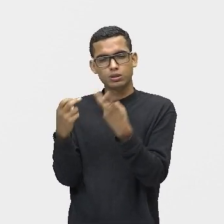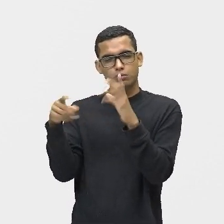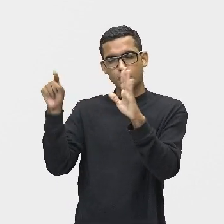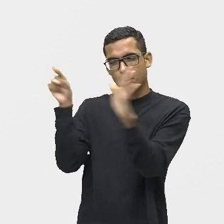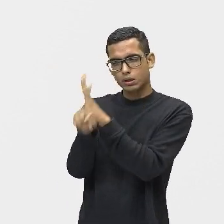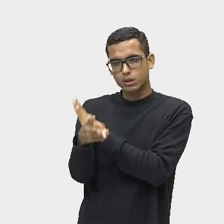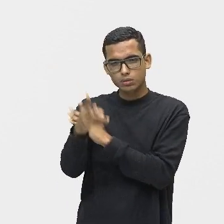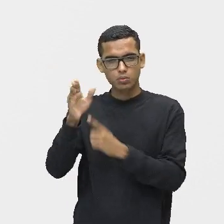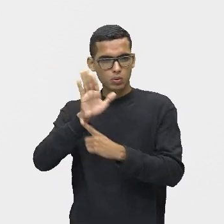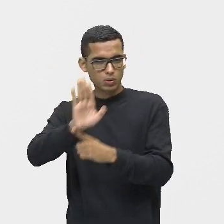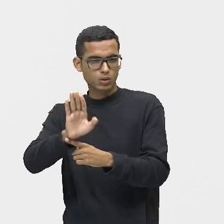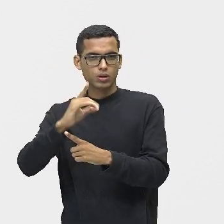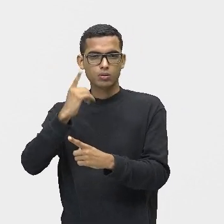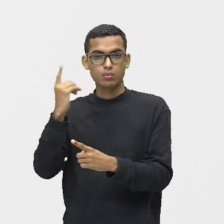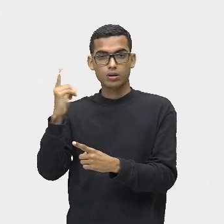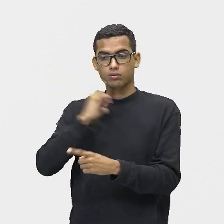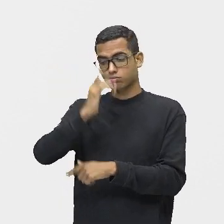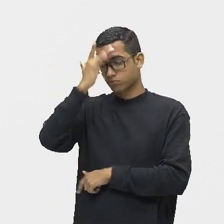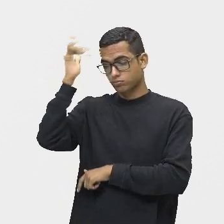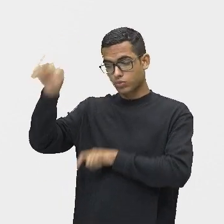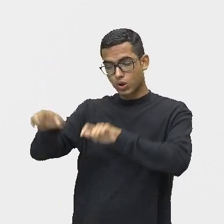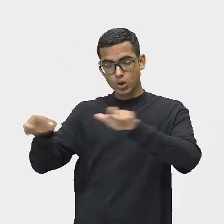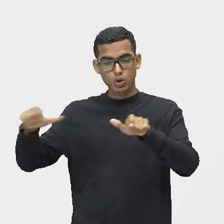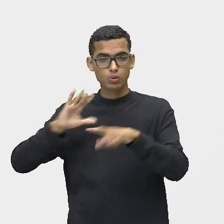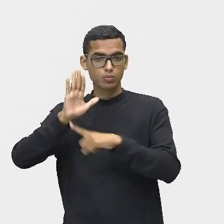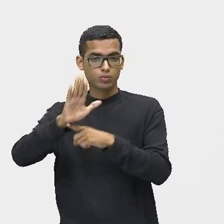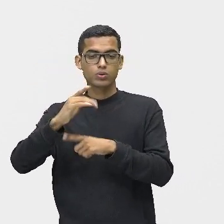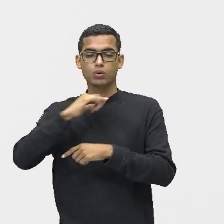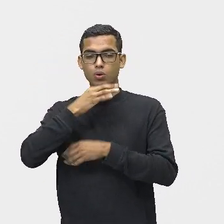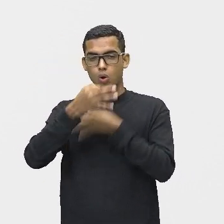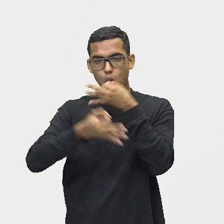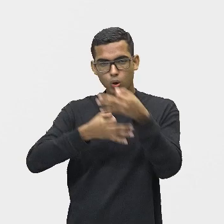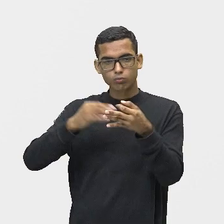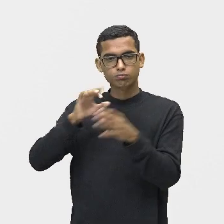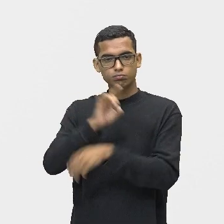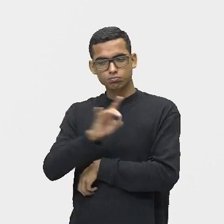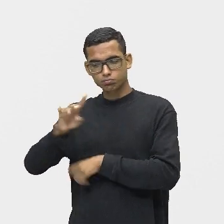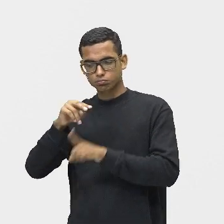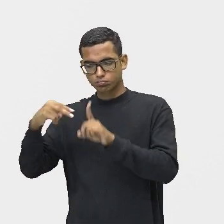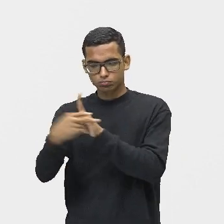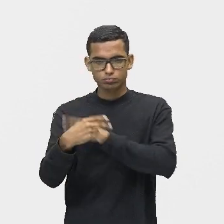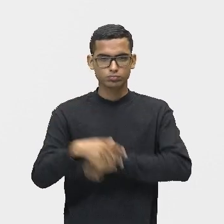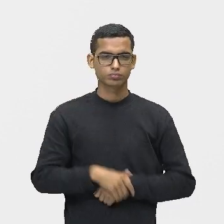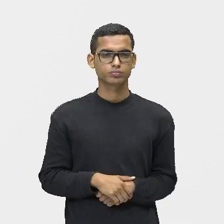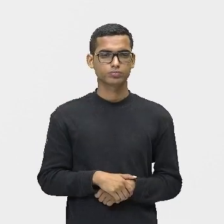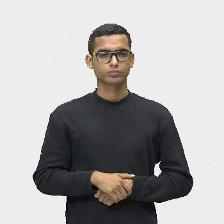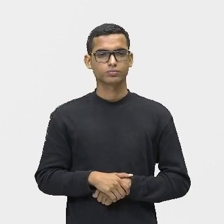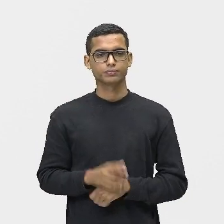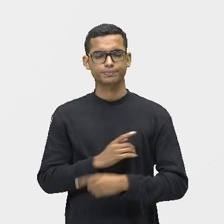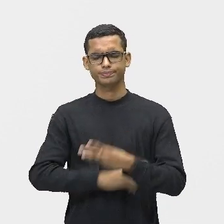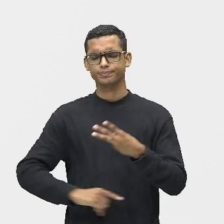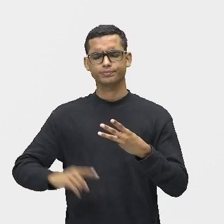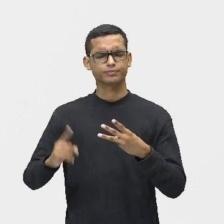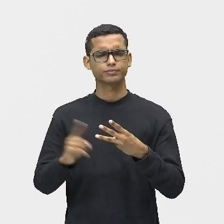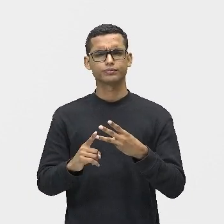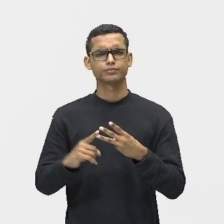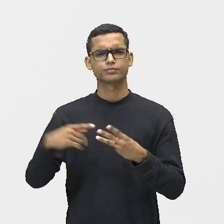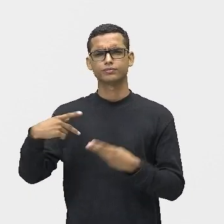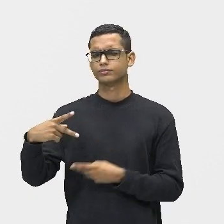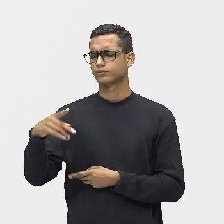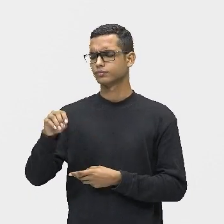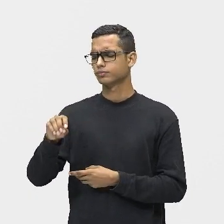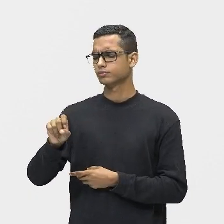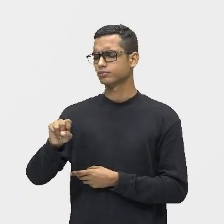apresentar a sua posição, que é o próximo ponto do nosso roteiro de planejamento. Olha aí. Posição, posicionamento, ou seja, o que a